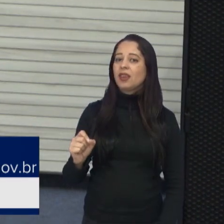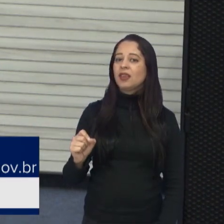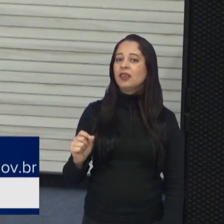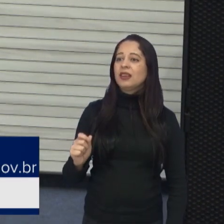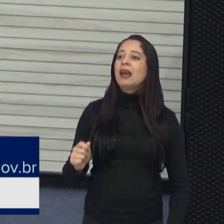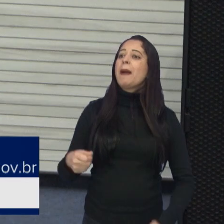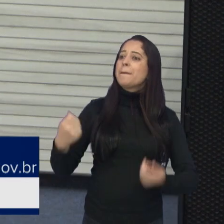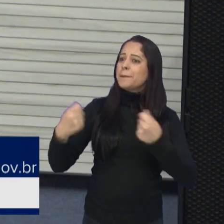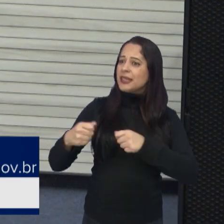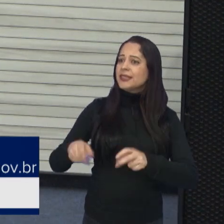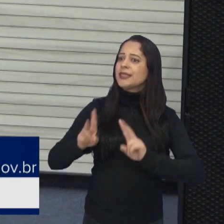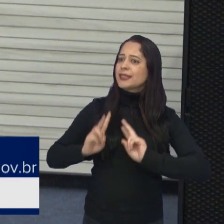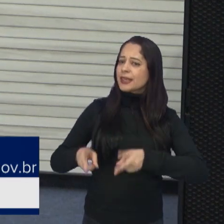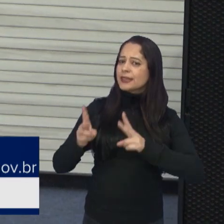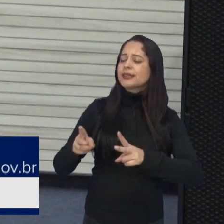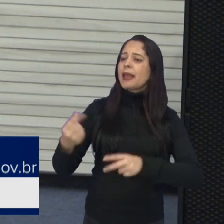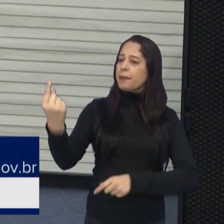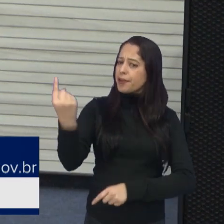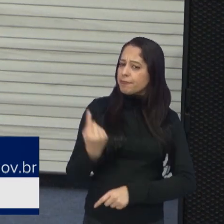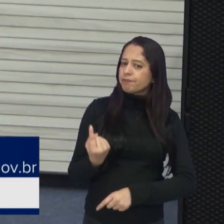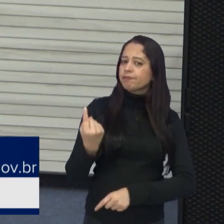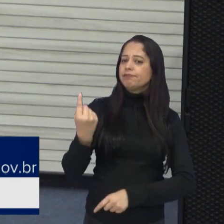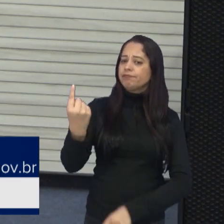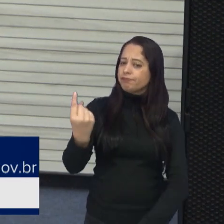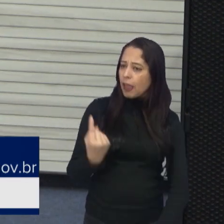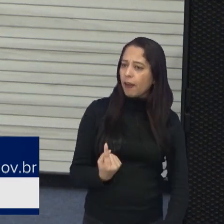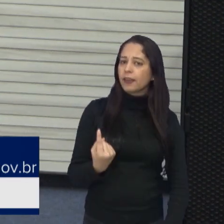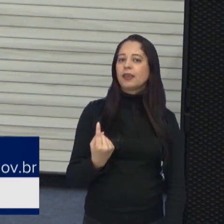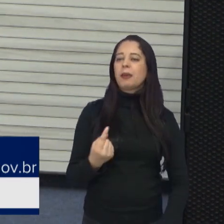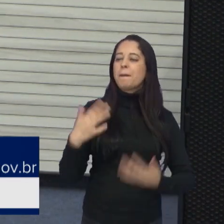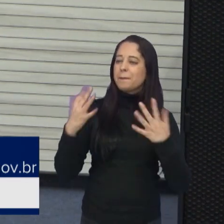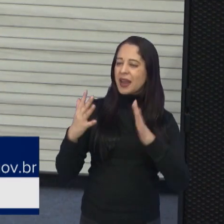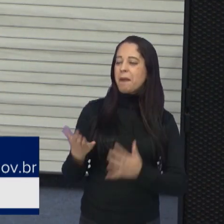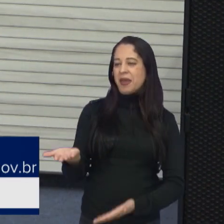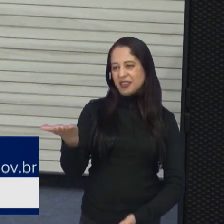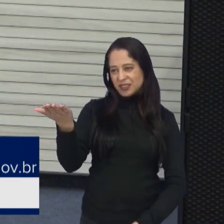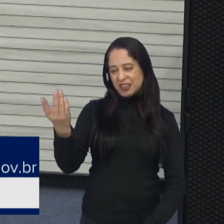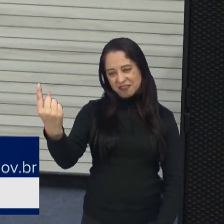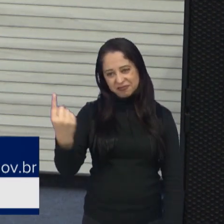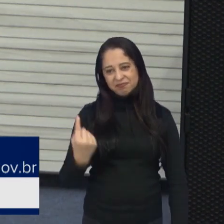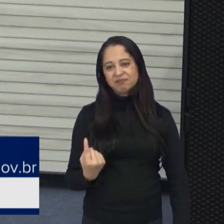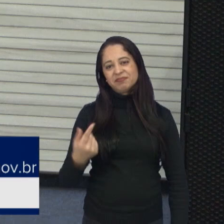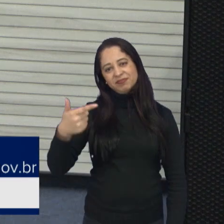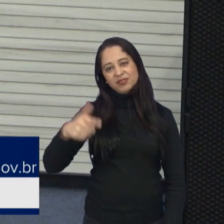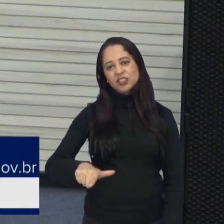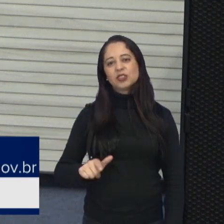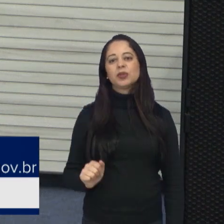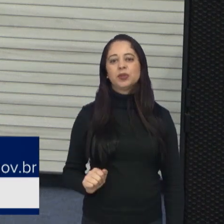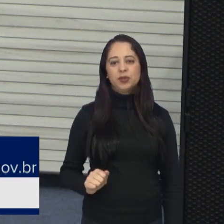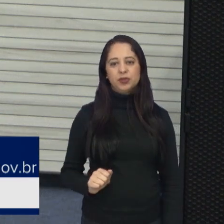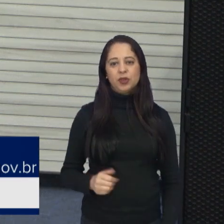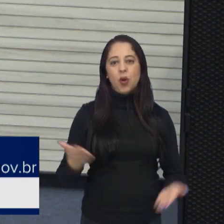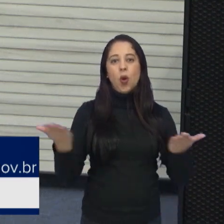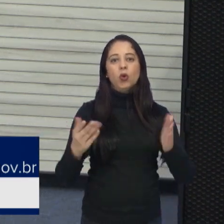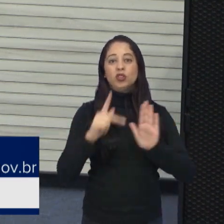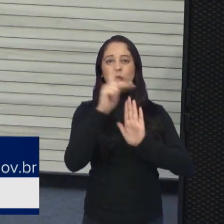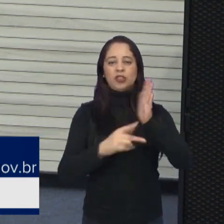os trabalhos legislativos. Então, parabéns pela vinda aqui de novo na Câmara e hoje foi